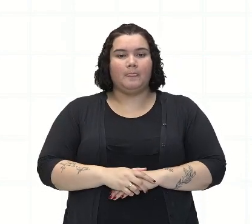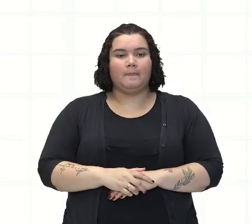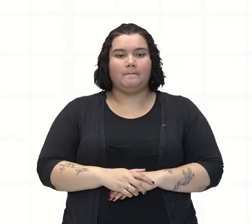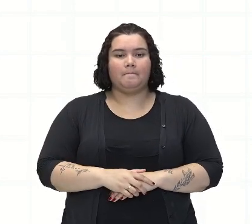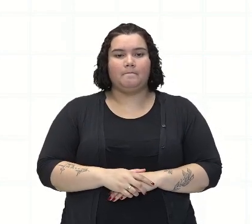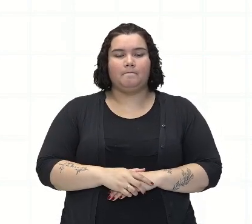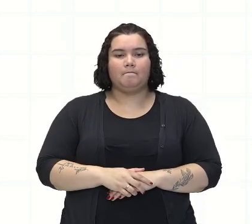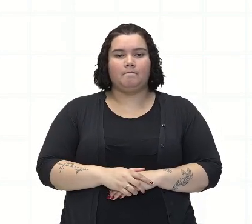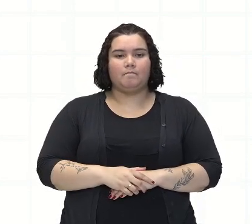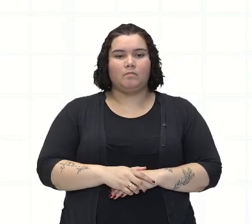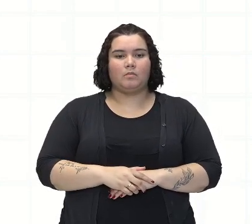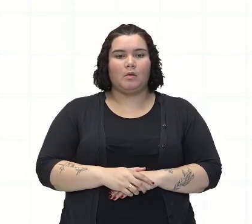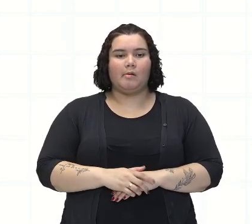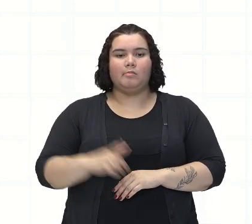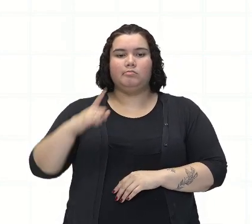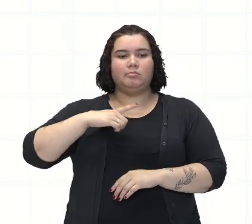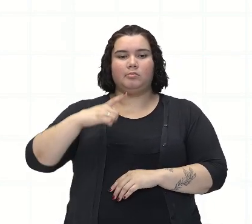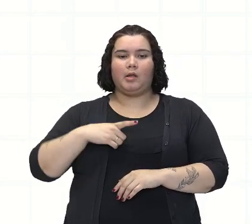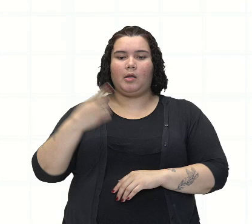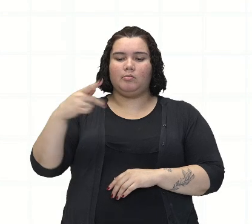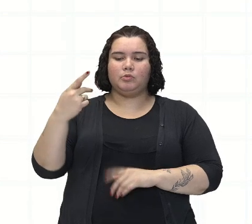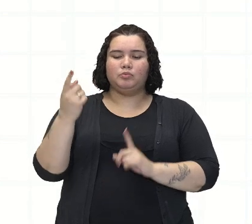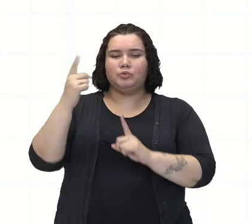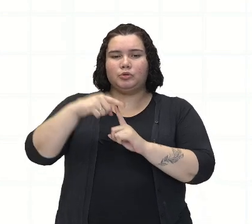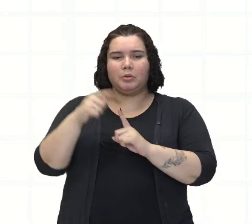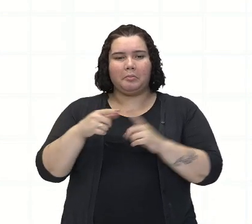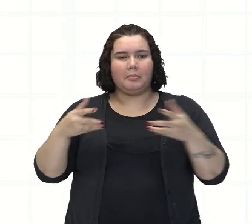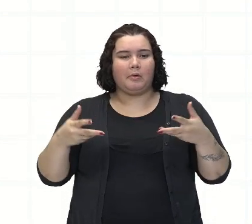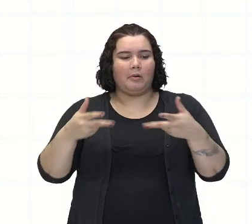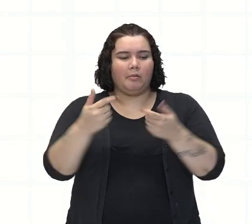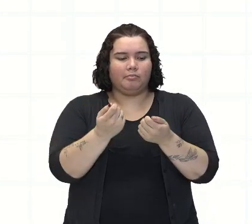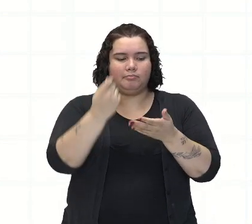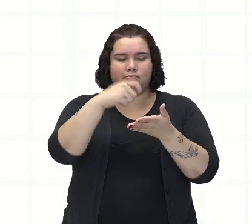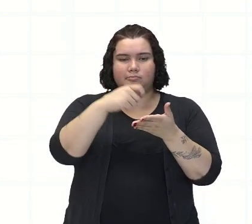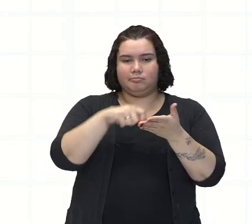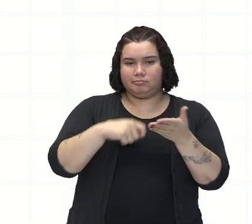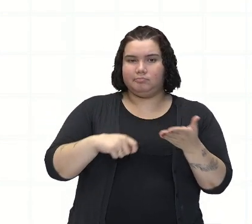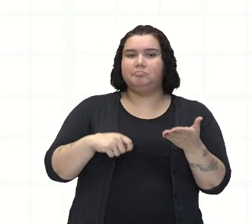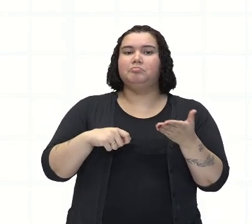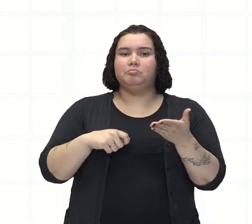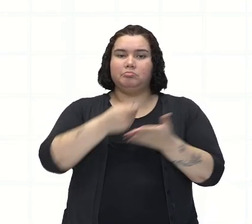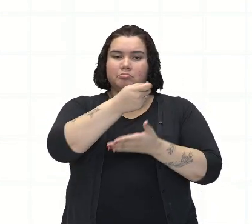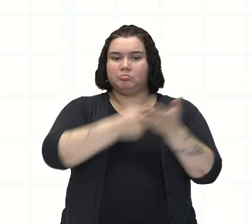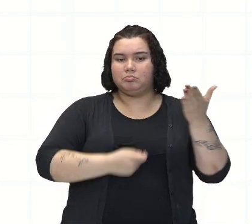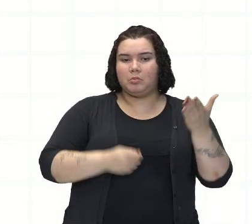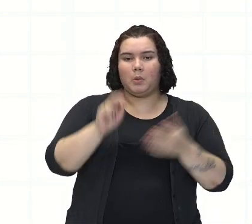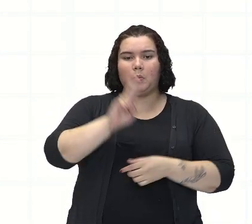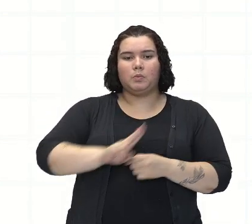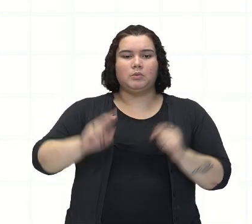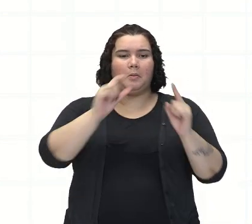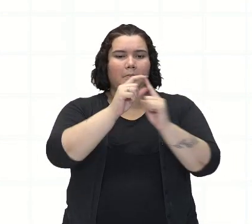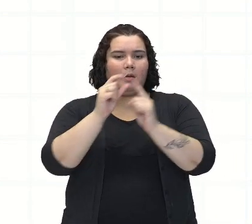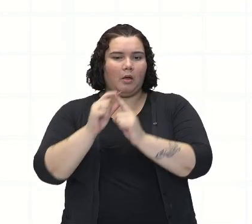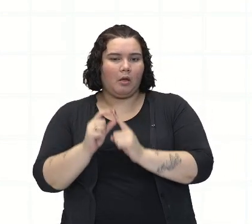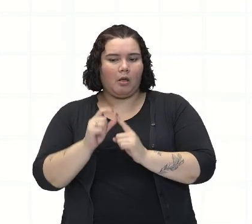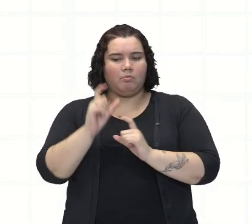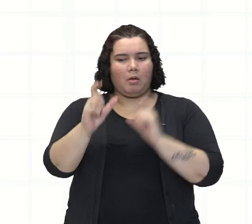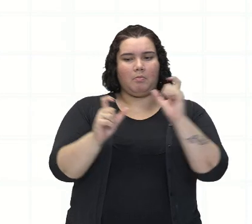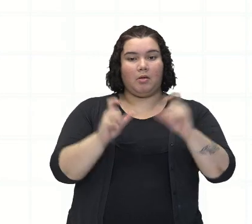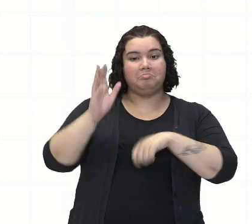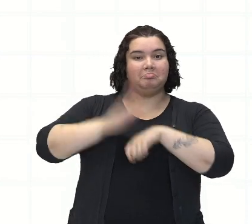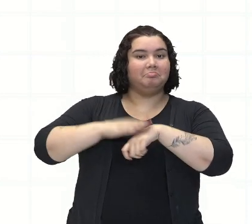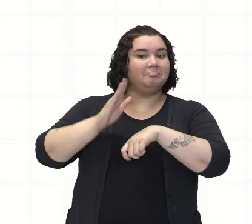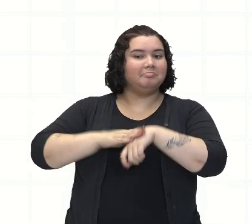Ele tinha esse jeito especial de escrever, a gente vai ver no conto que leremos, usando palavras e expressões que ele mesmo